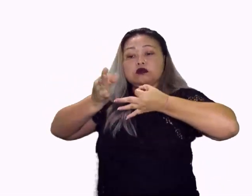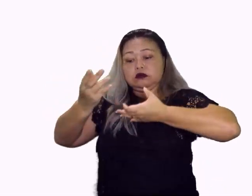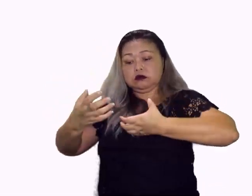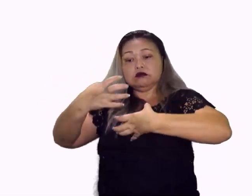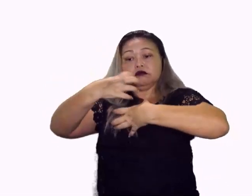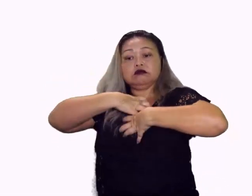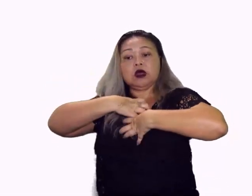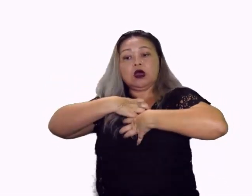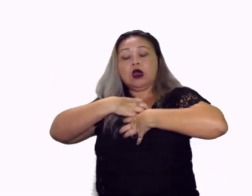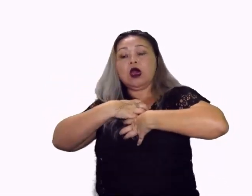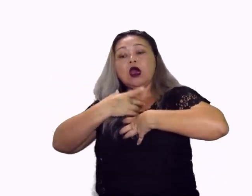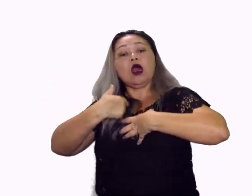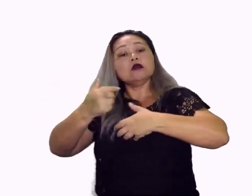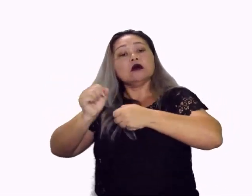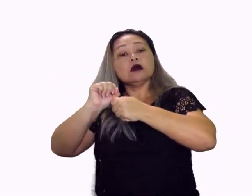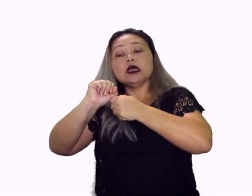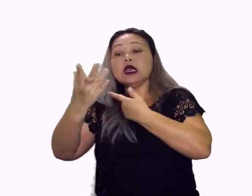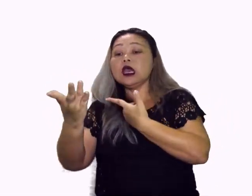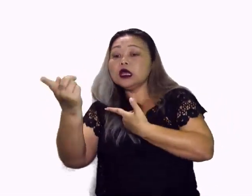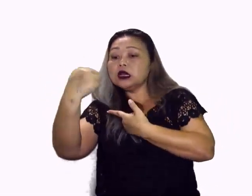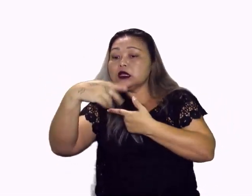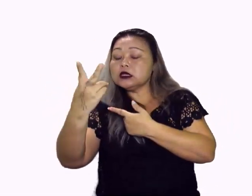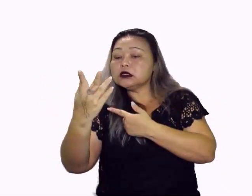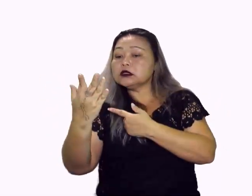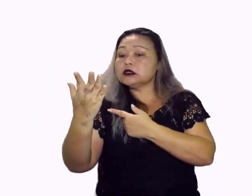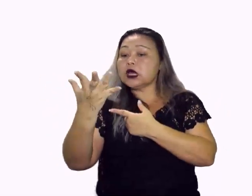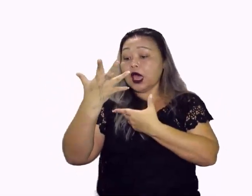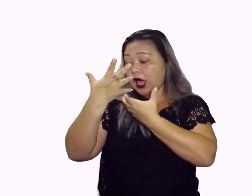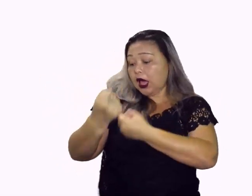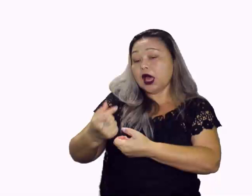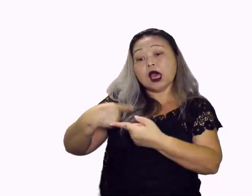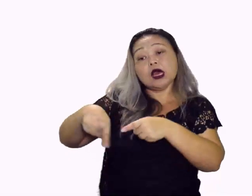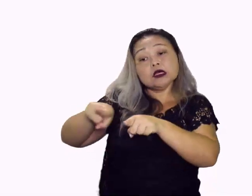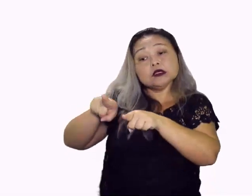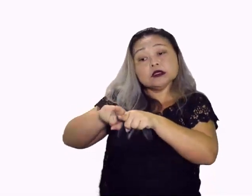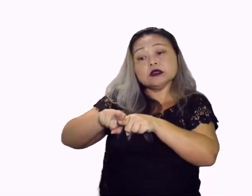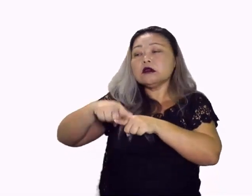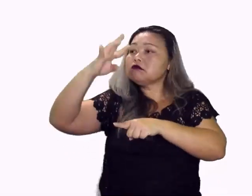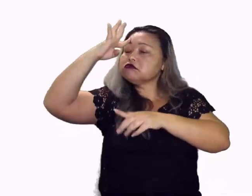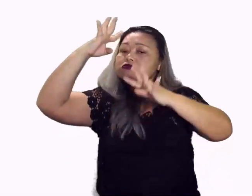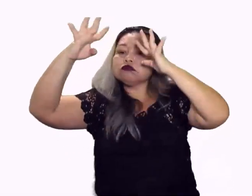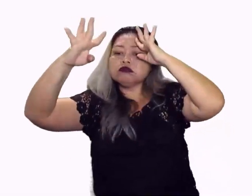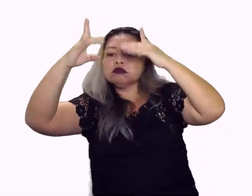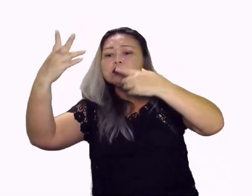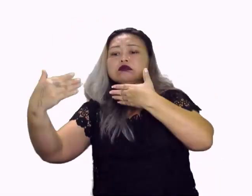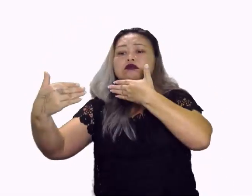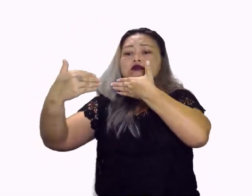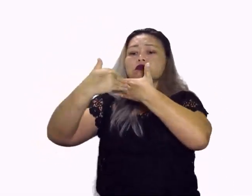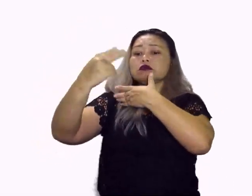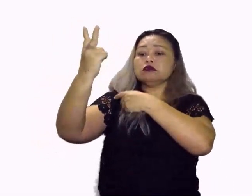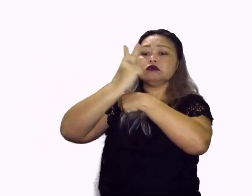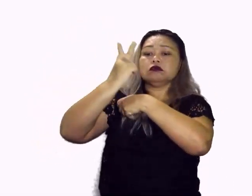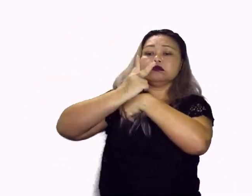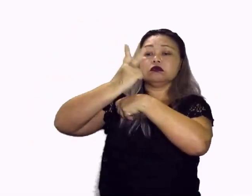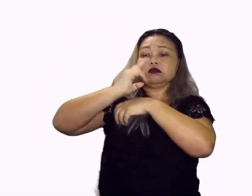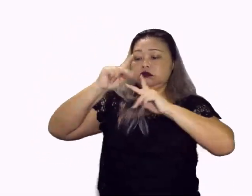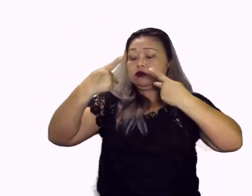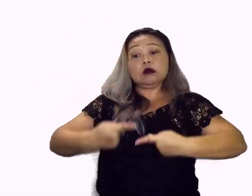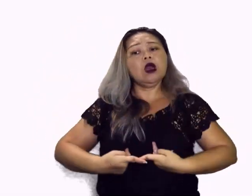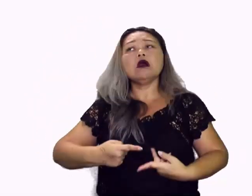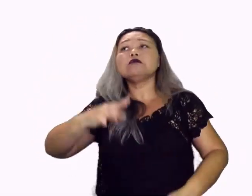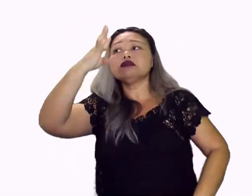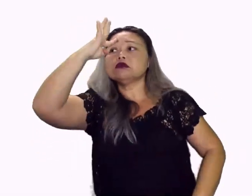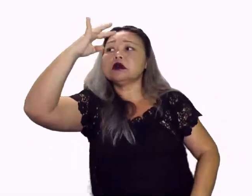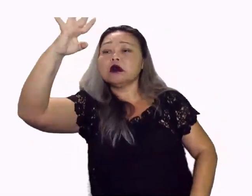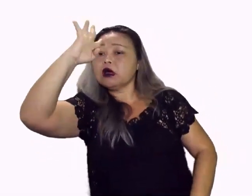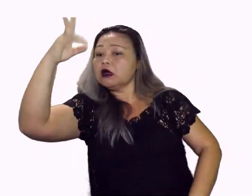a nossa proteção imaginária. Ó, o Homem-Aranha como protetor do ser humano. É imaginário